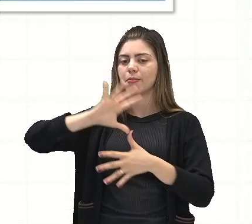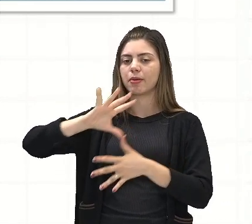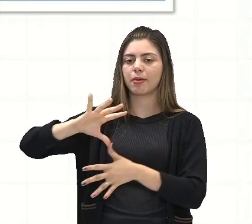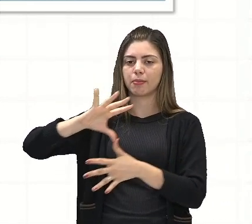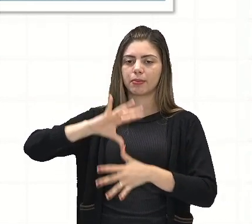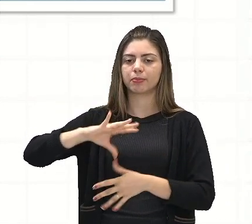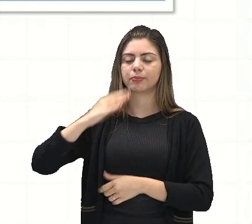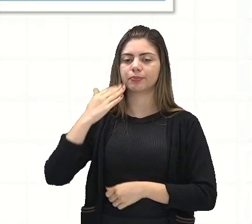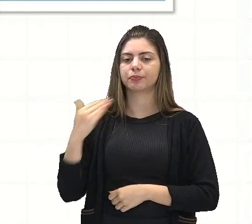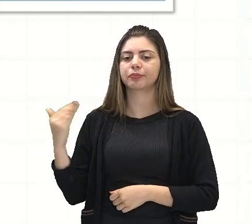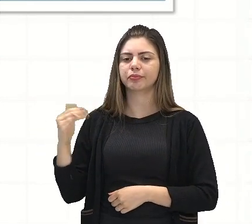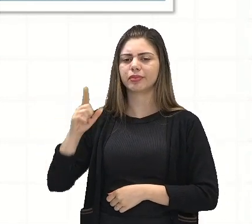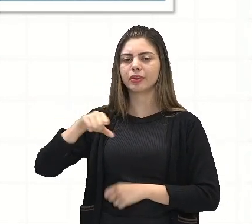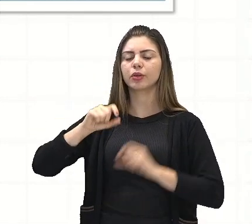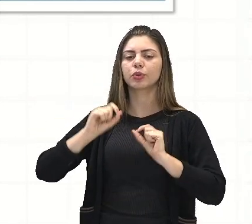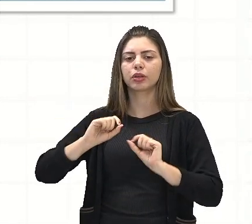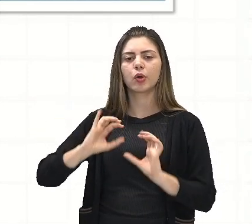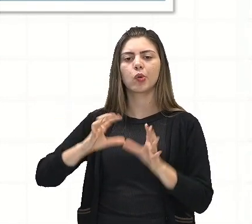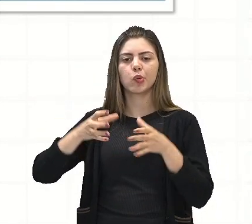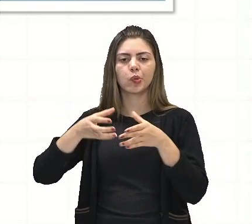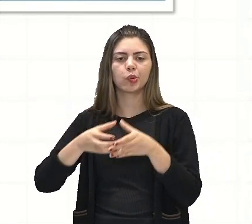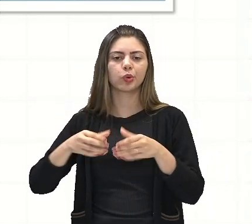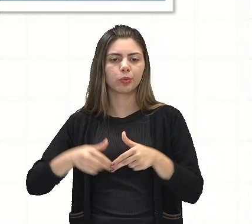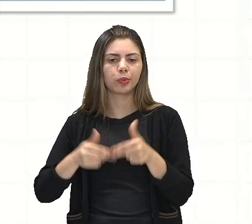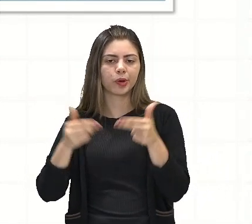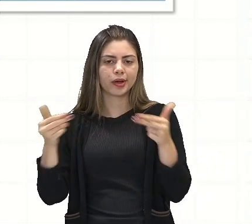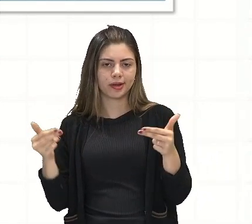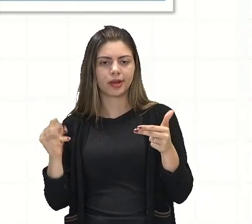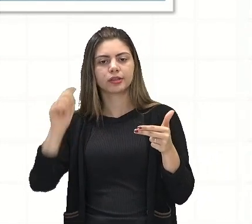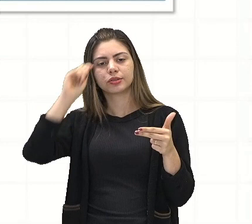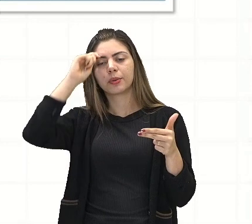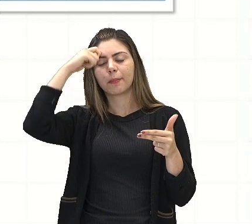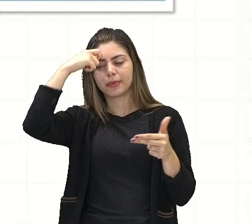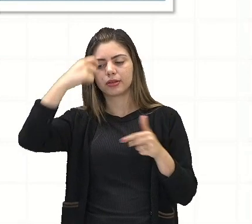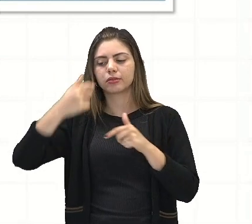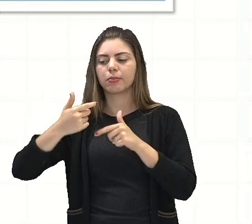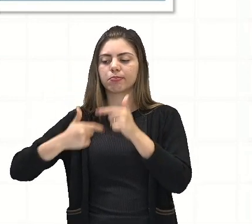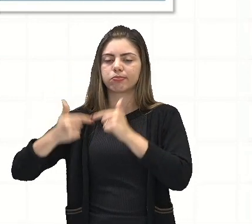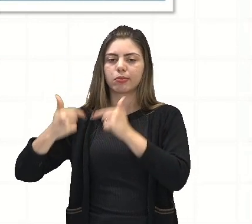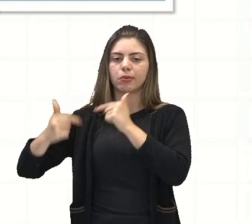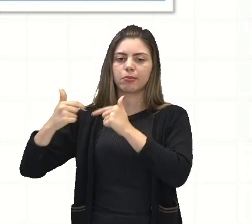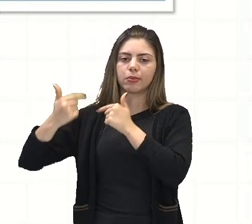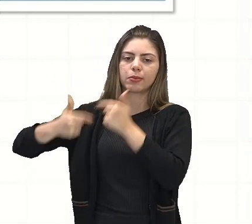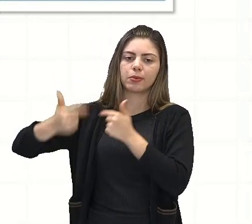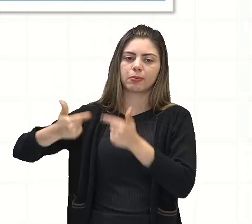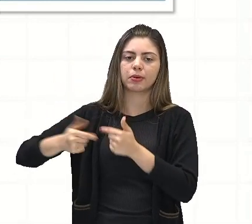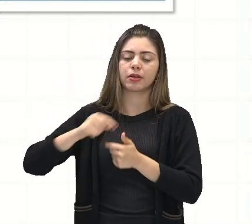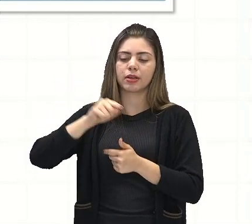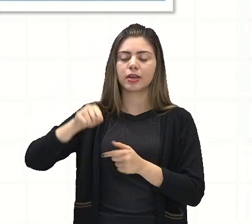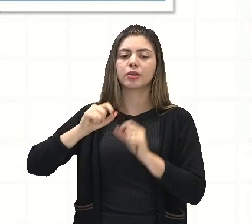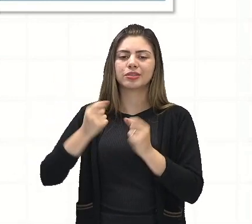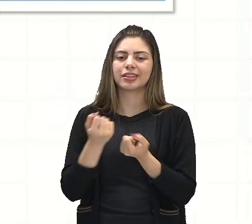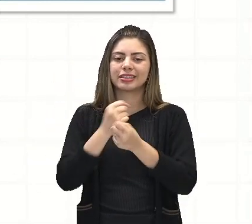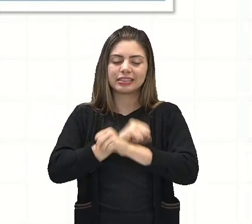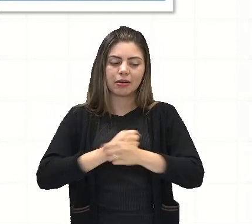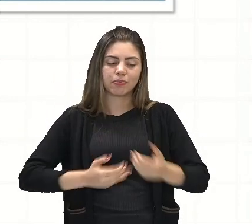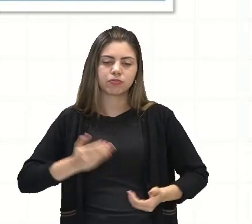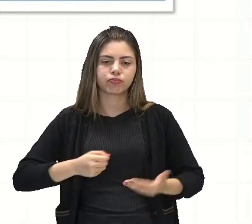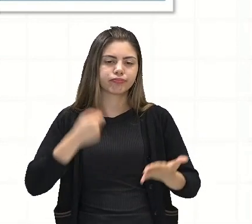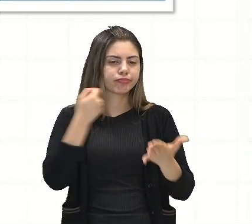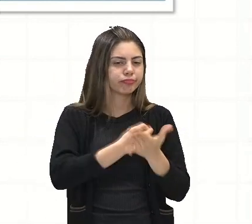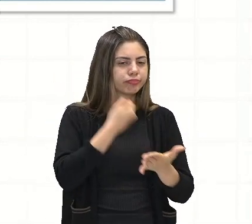grupos étnico-raciais com ancestralidade negra resistente à escravização. A